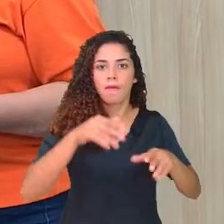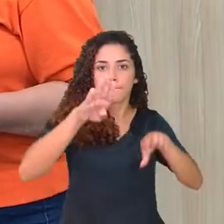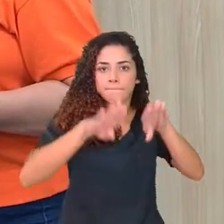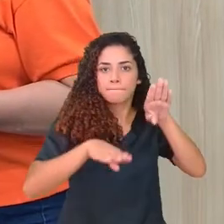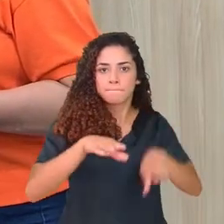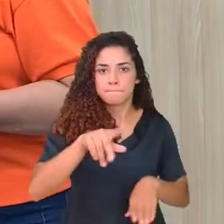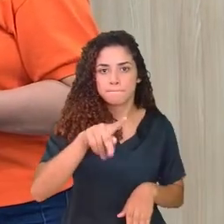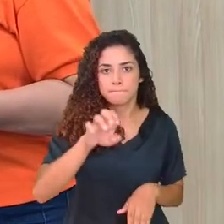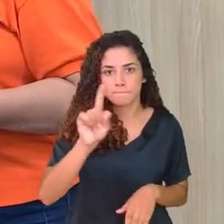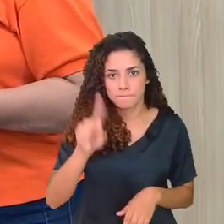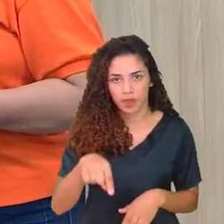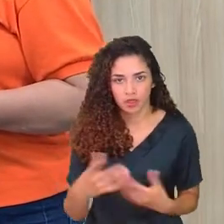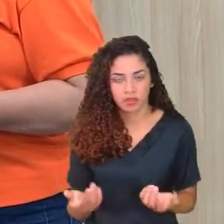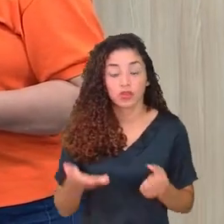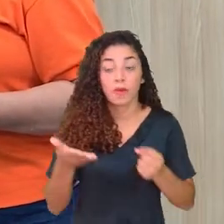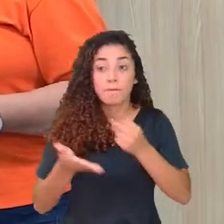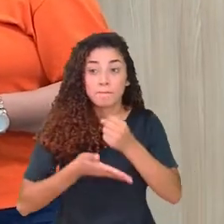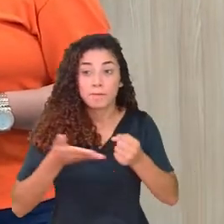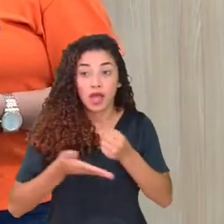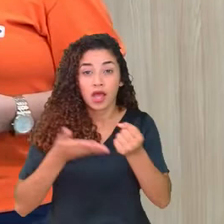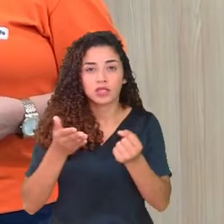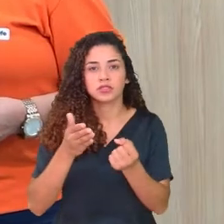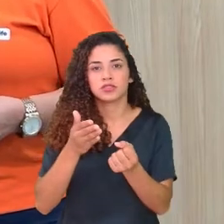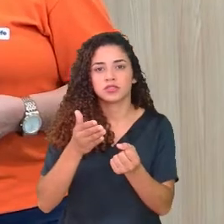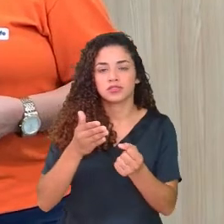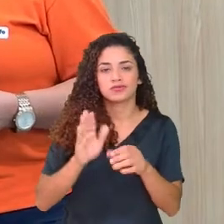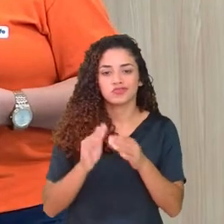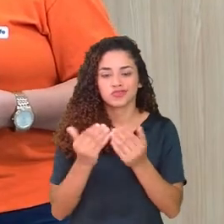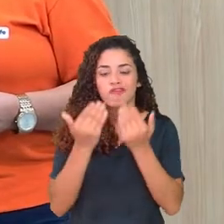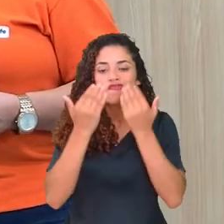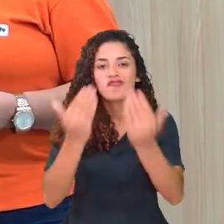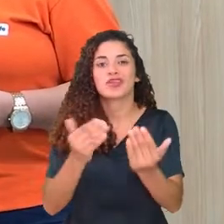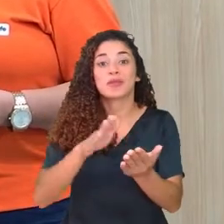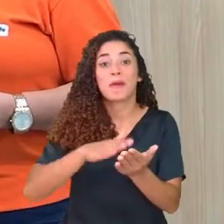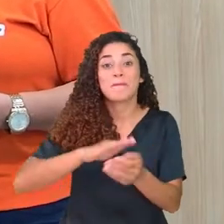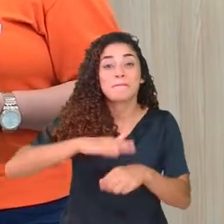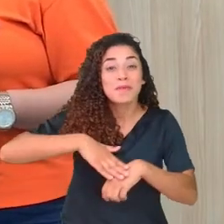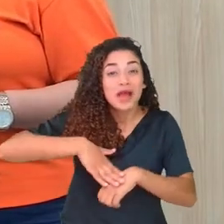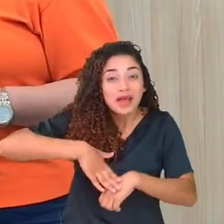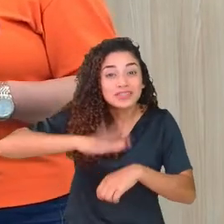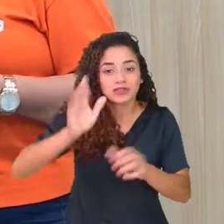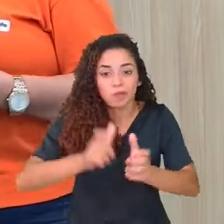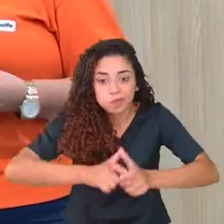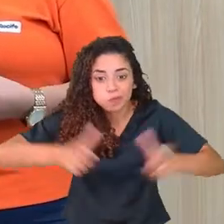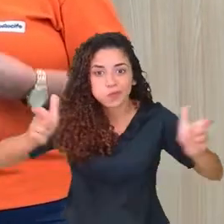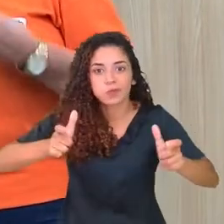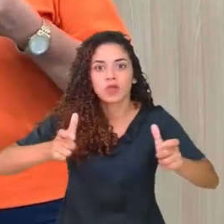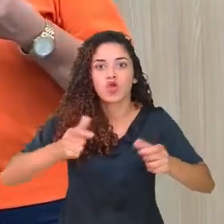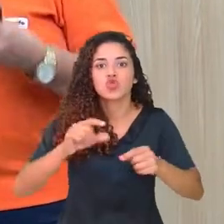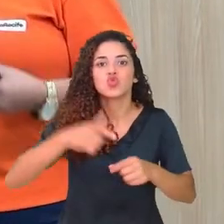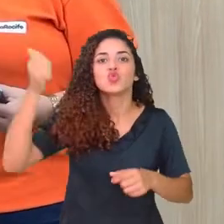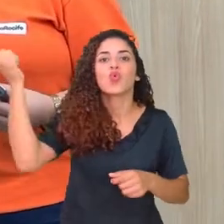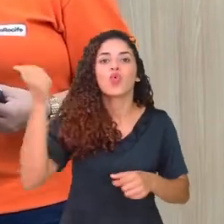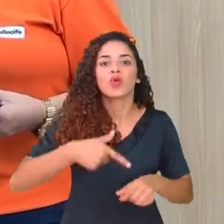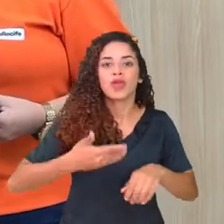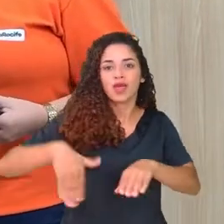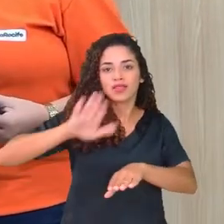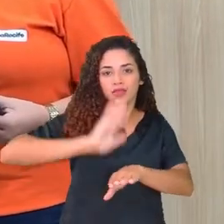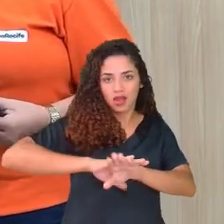né? Ela é maior do que a traseira, ou seja, o homem, para conseguir edificar a altura